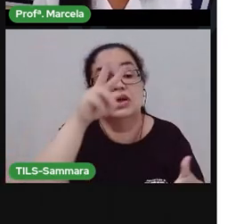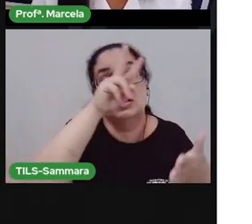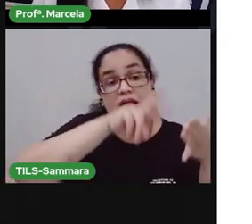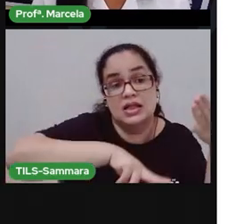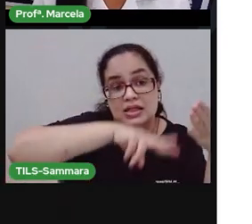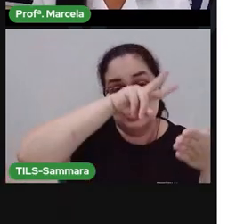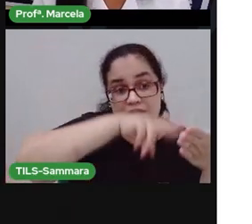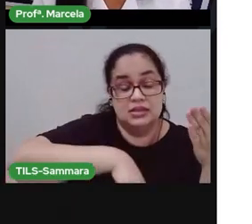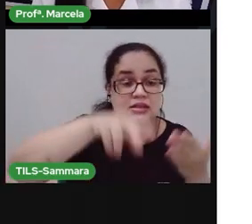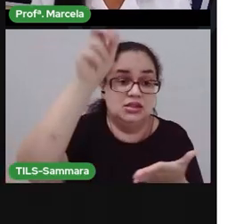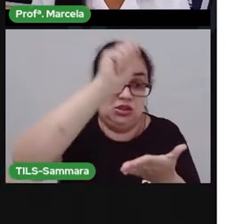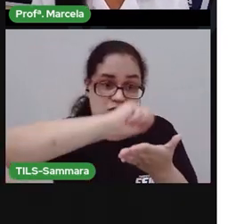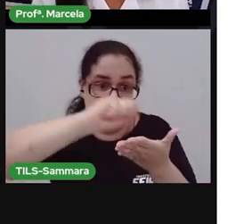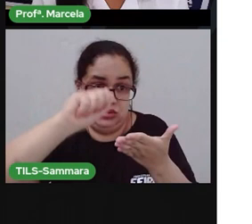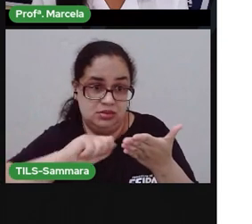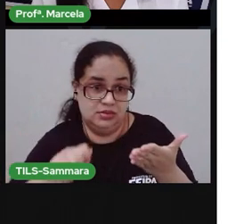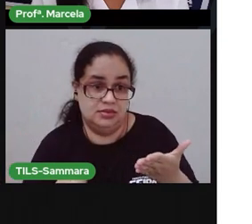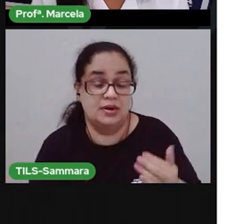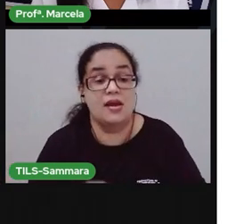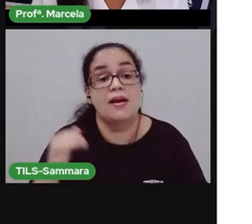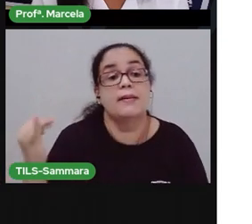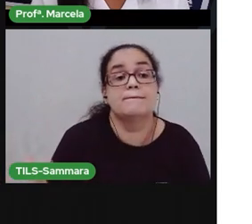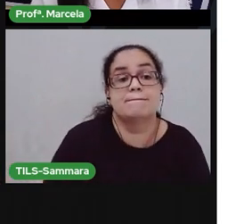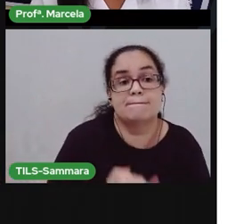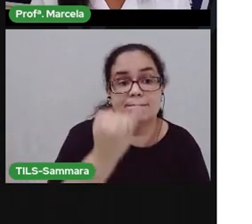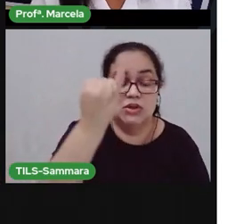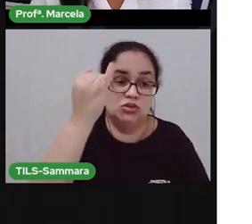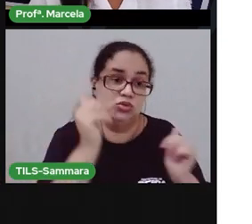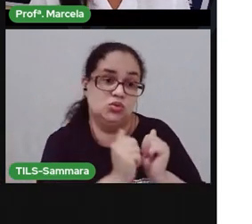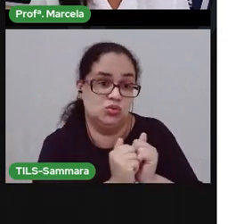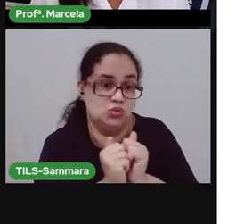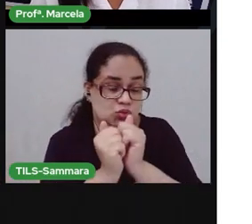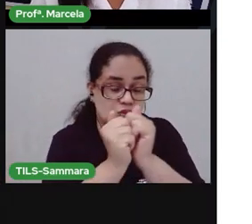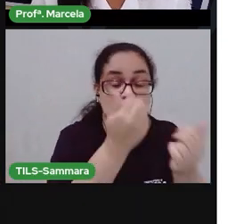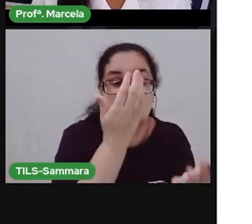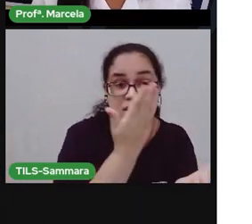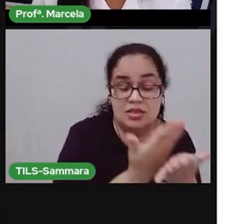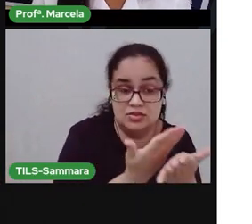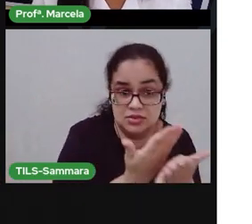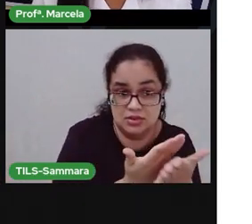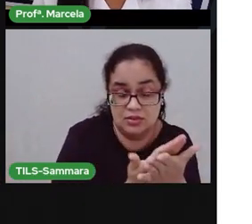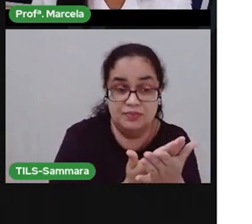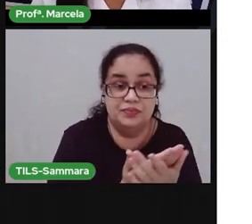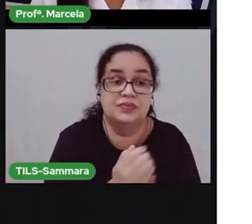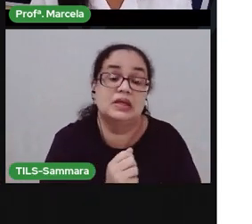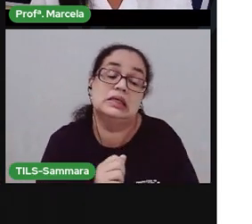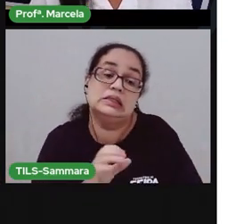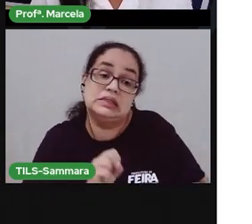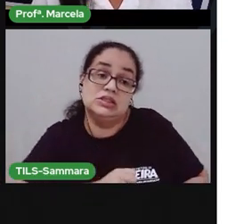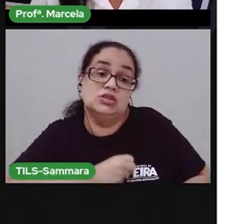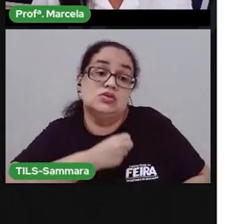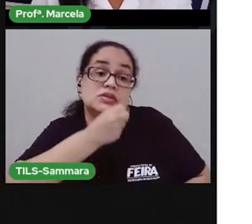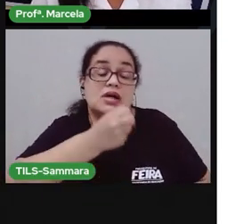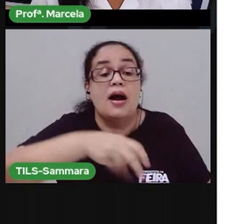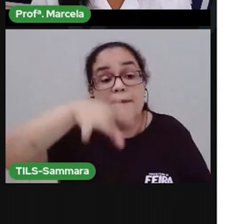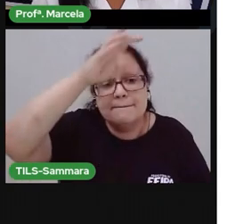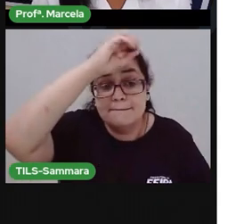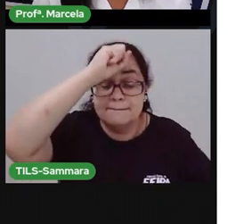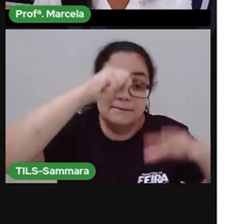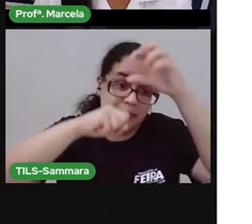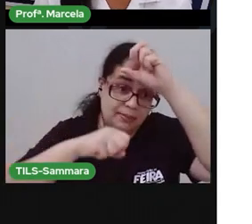leitura e a escrita. Então, é importante acompanhar as nossas aulas e se dedicar para aprender, tá